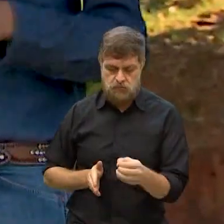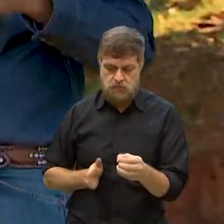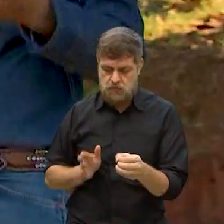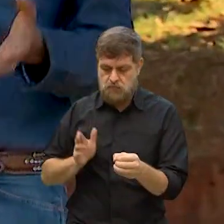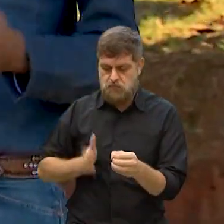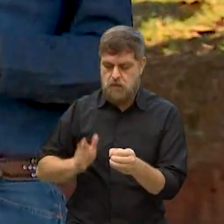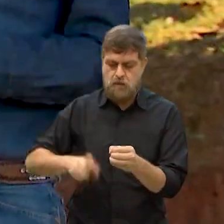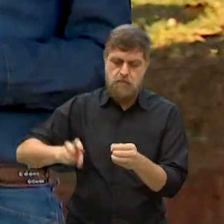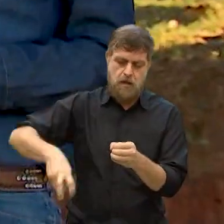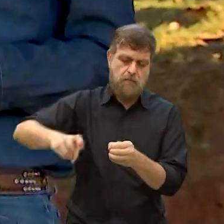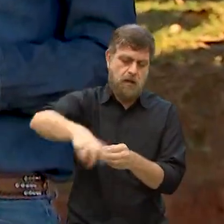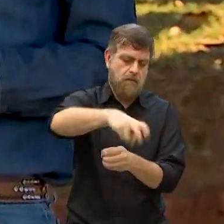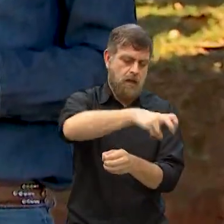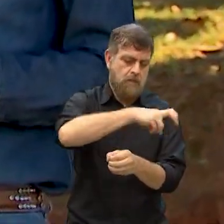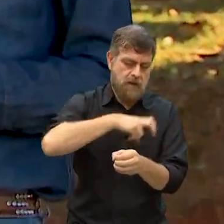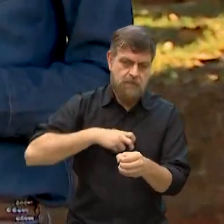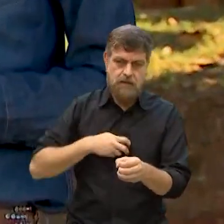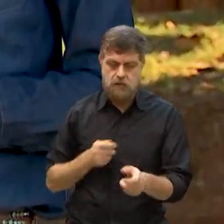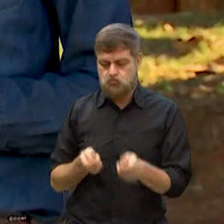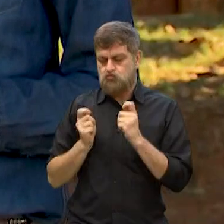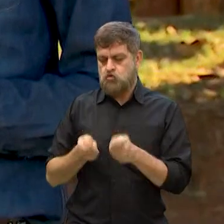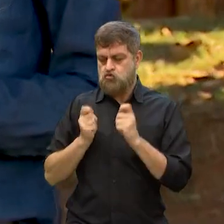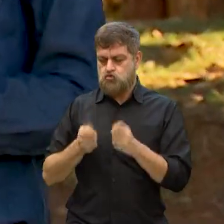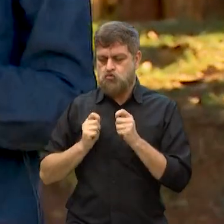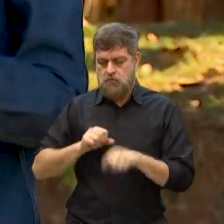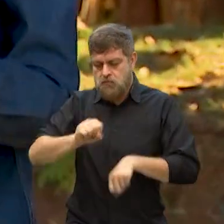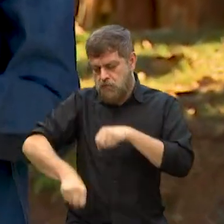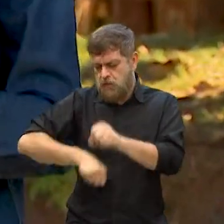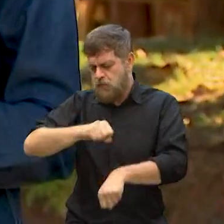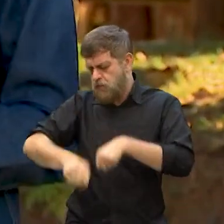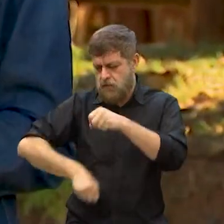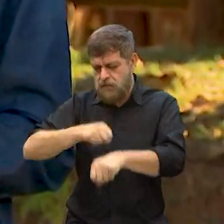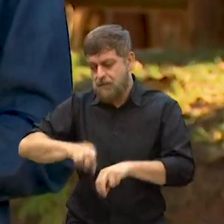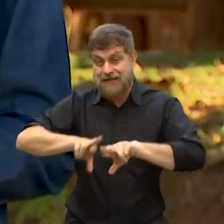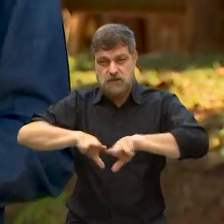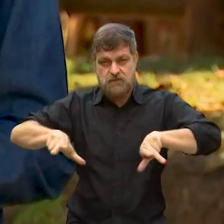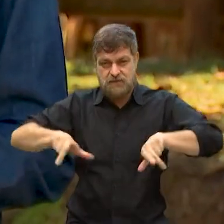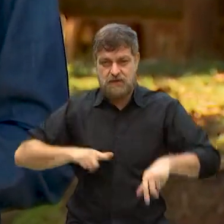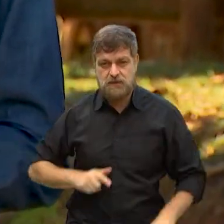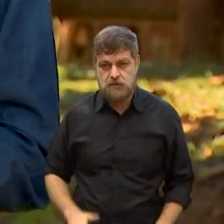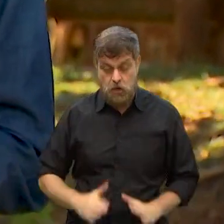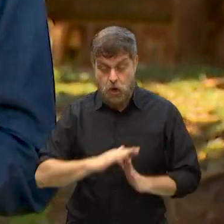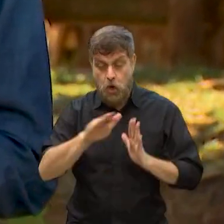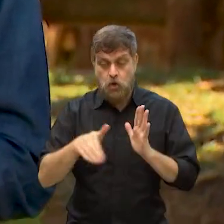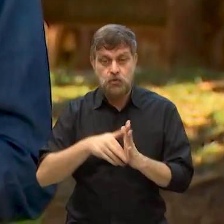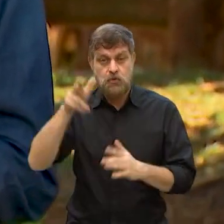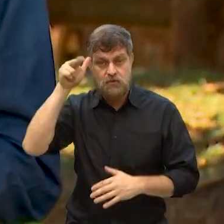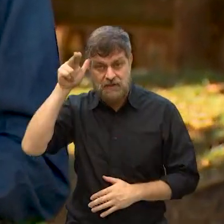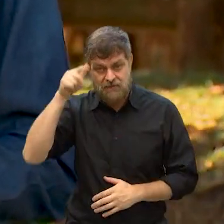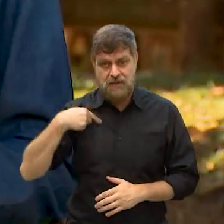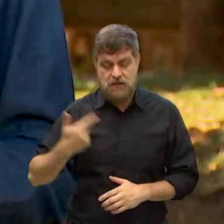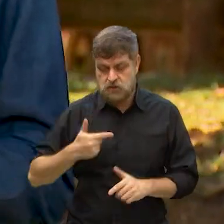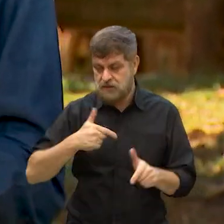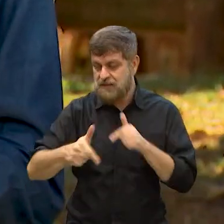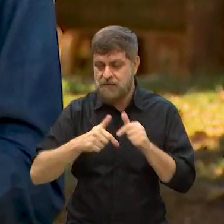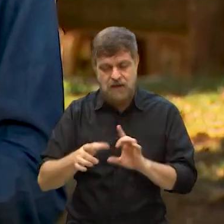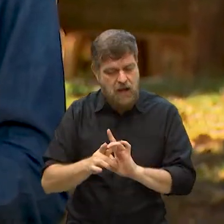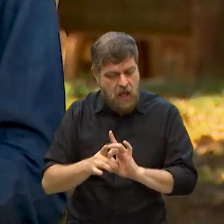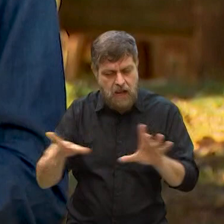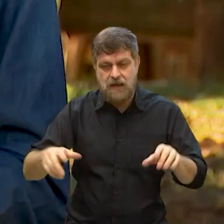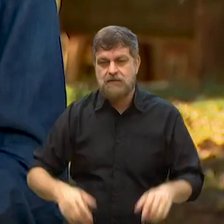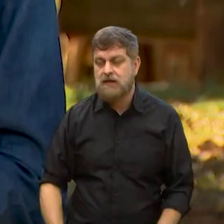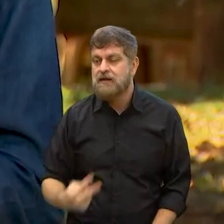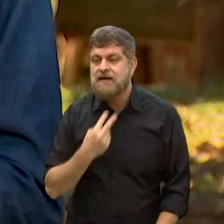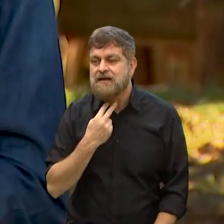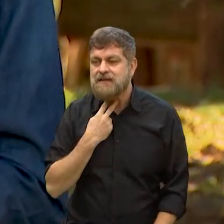para conhecer um tambor, ou para habilidade de rédea, ou um cavalo, não que todos também, todos os